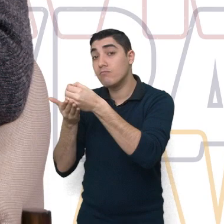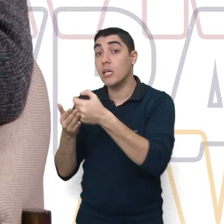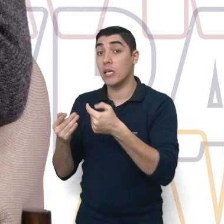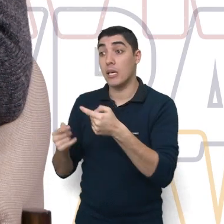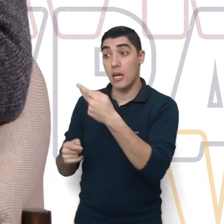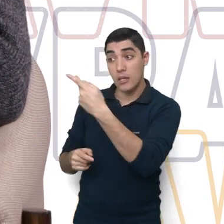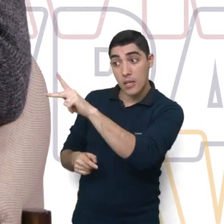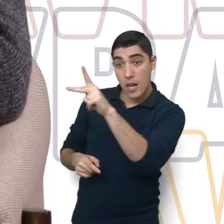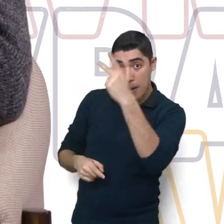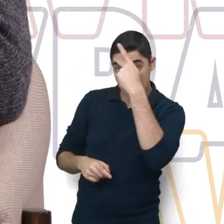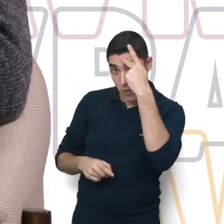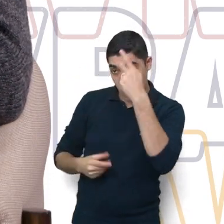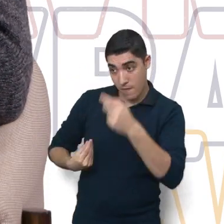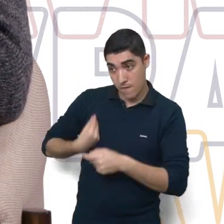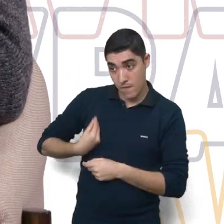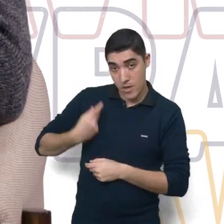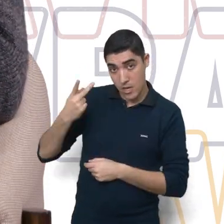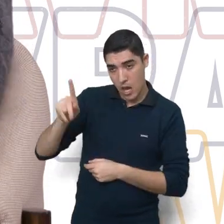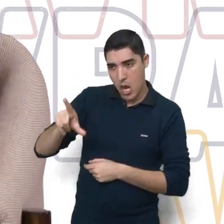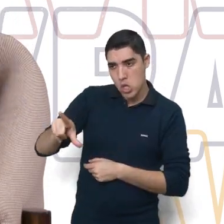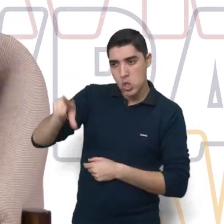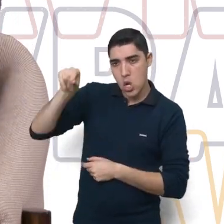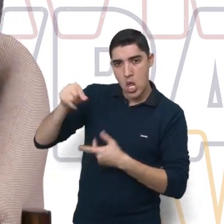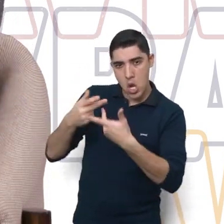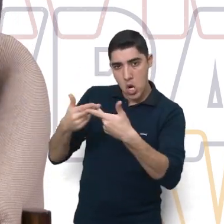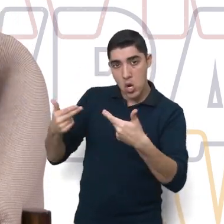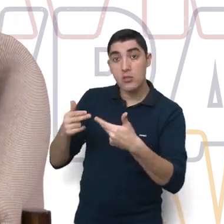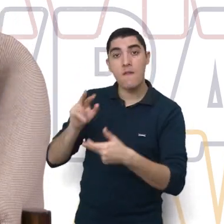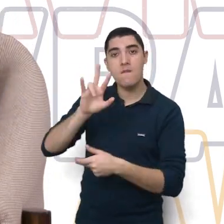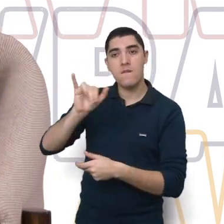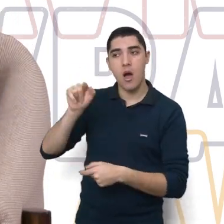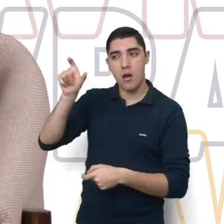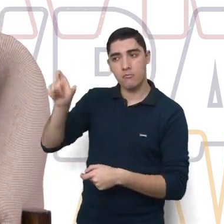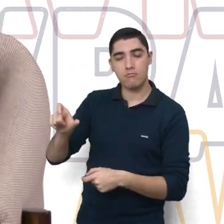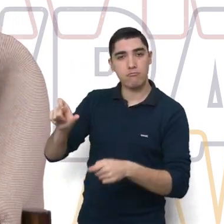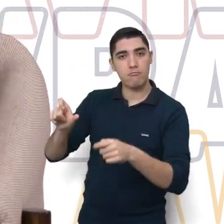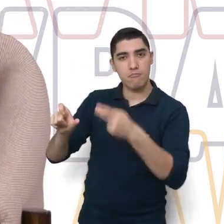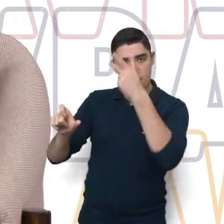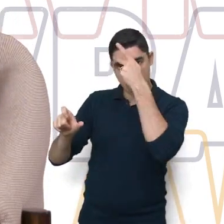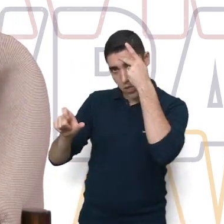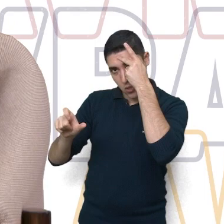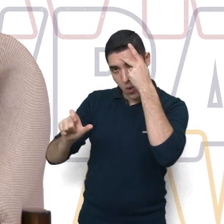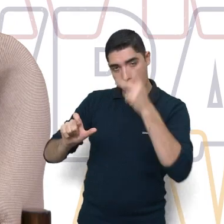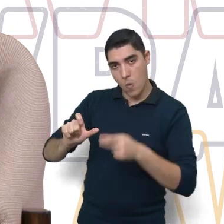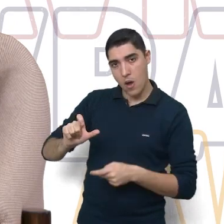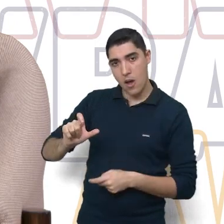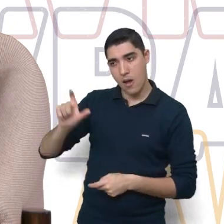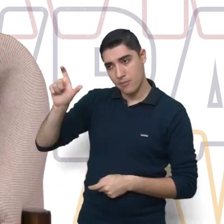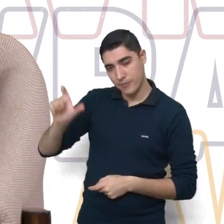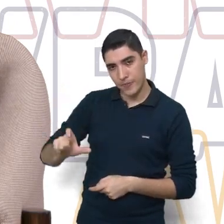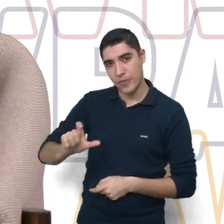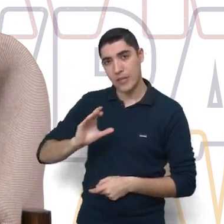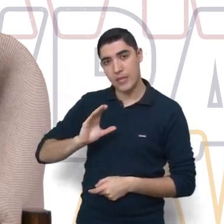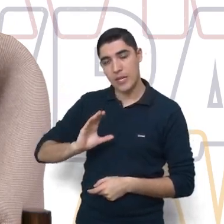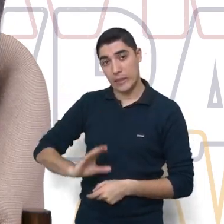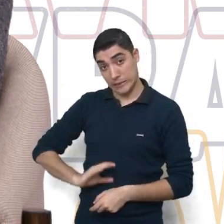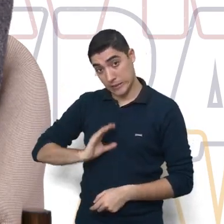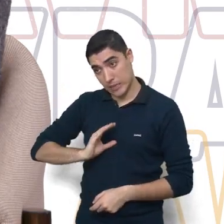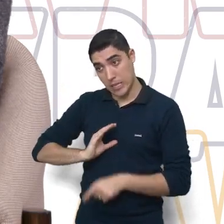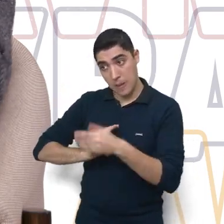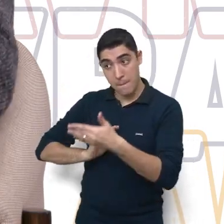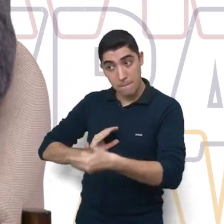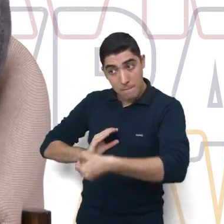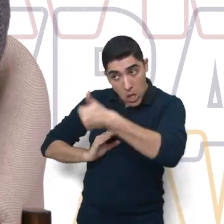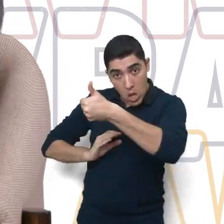deles do dia a dia vão torná-lo um cidadão ecologicamente correto ou